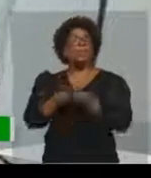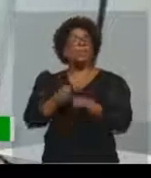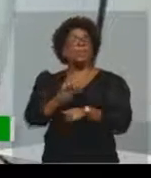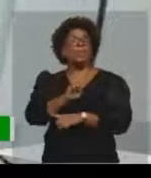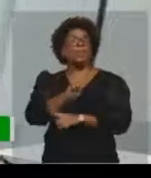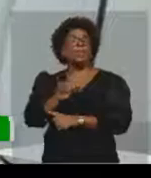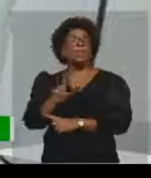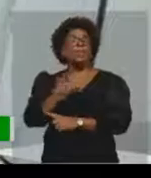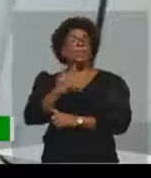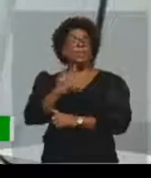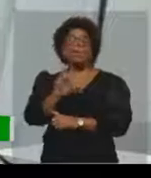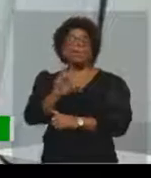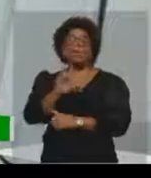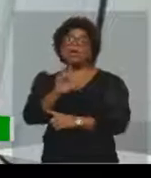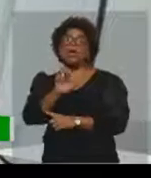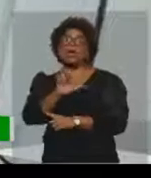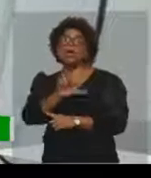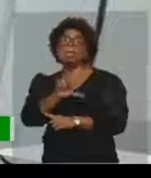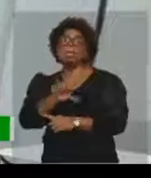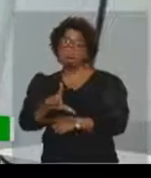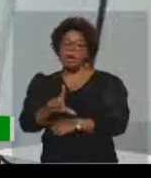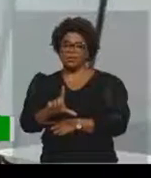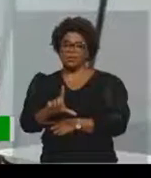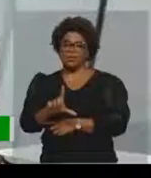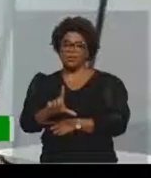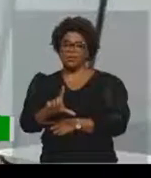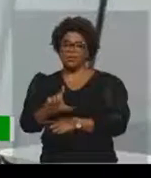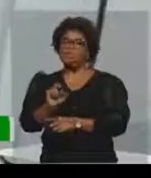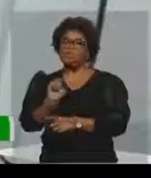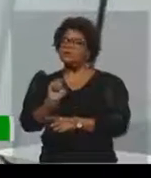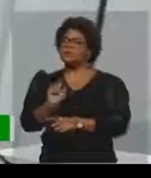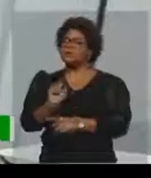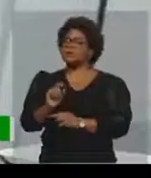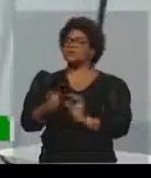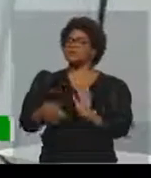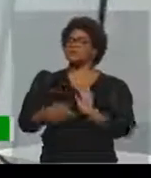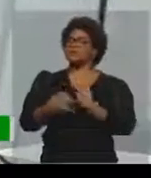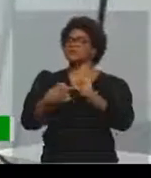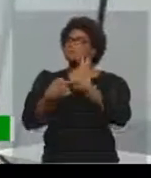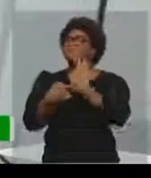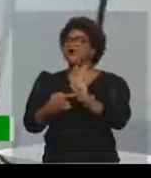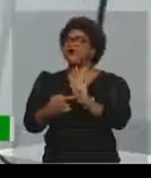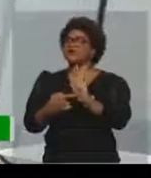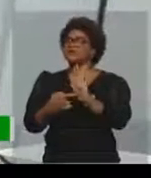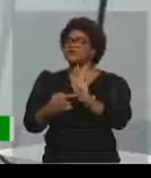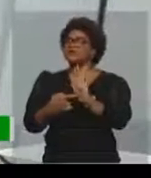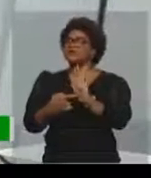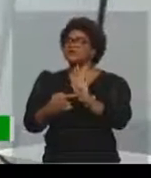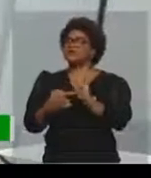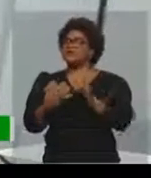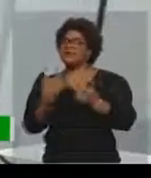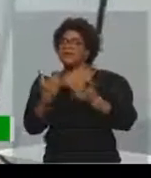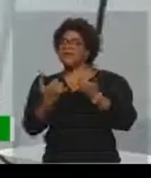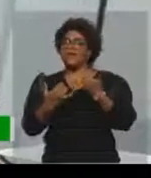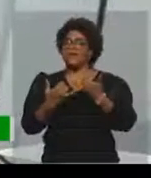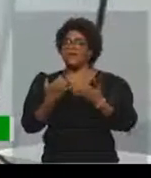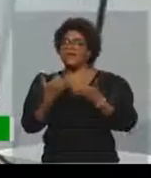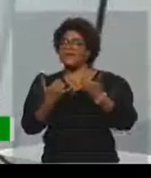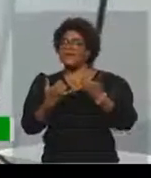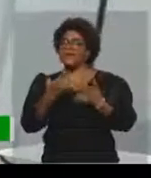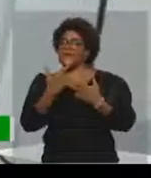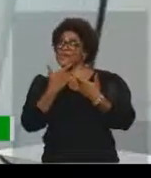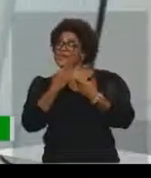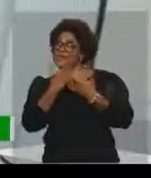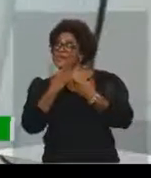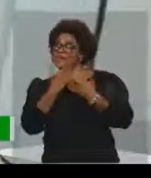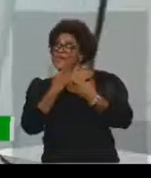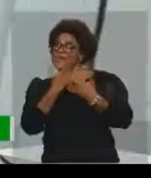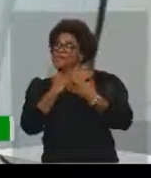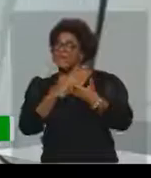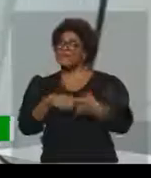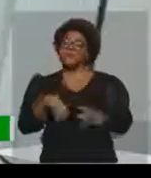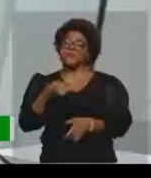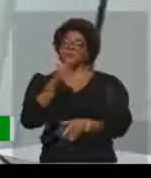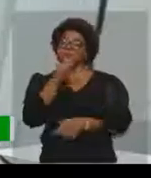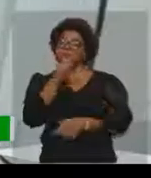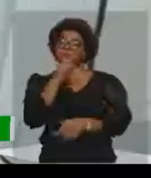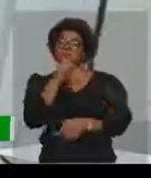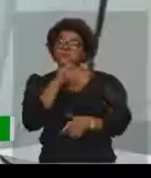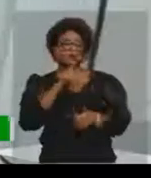inesperado que vai nos levar a esse efeito de humor. Então, muitas vezes nós vamos ter a questão da ironia,